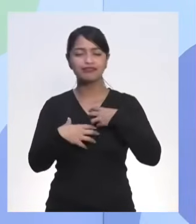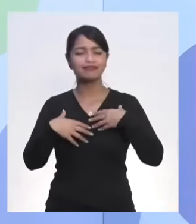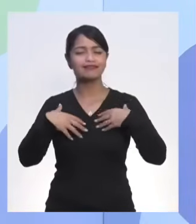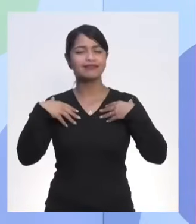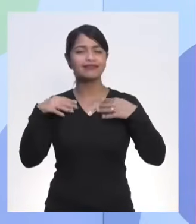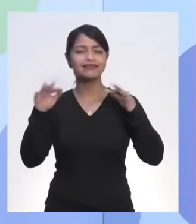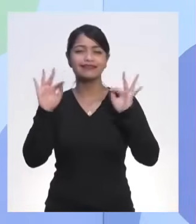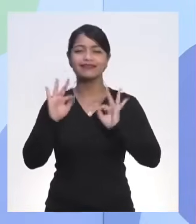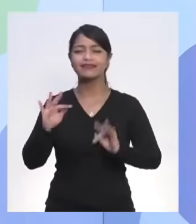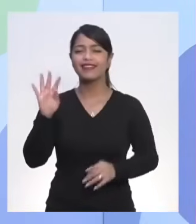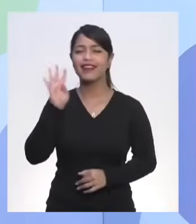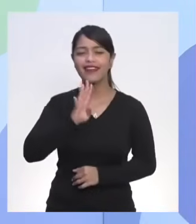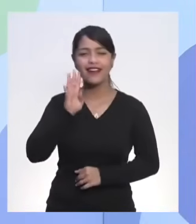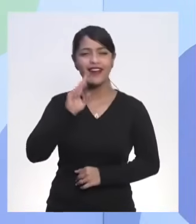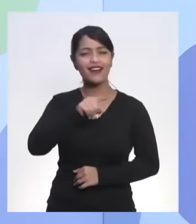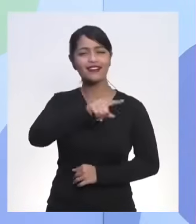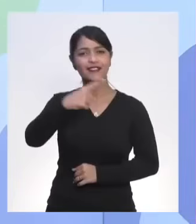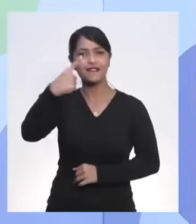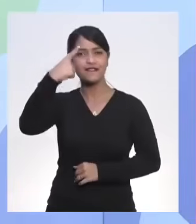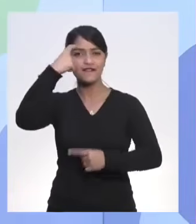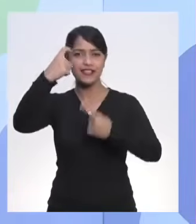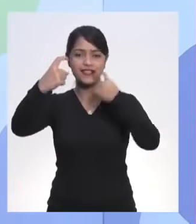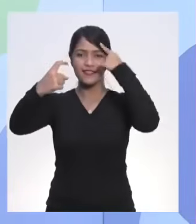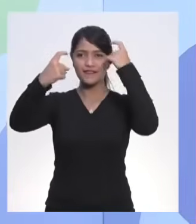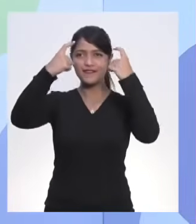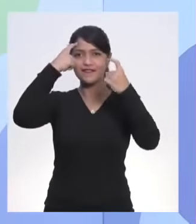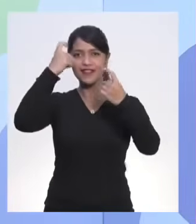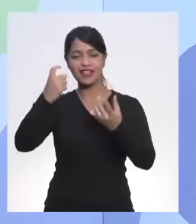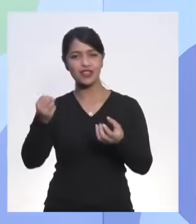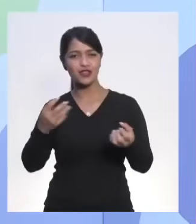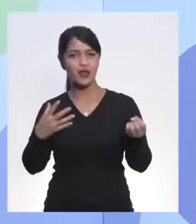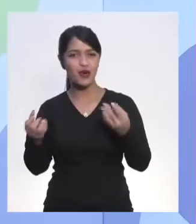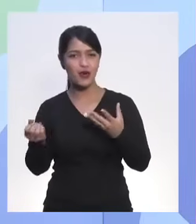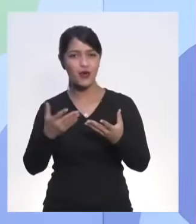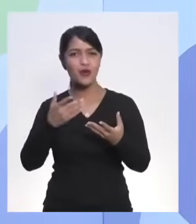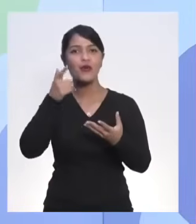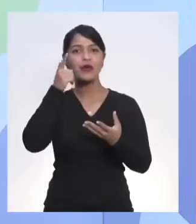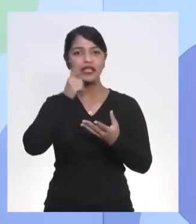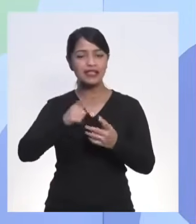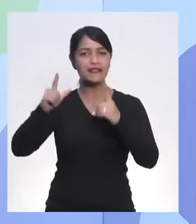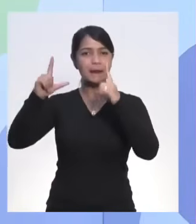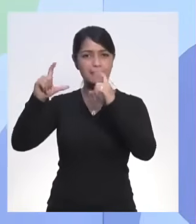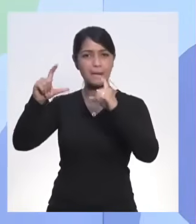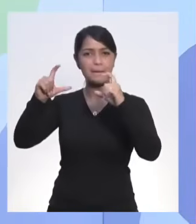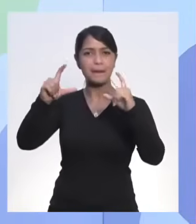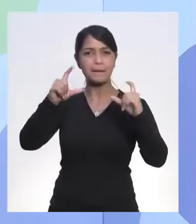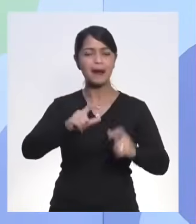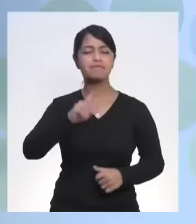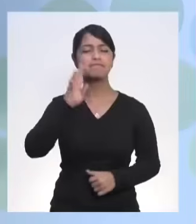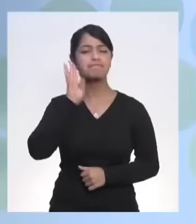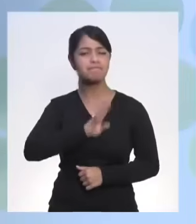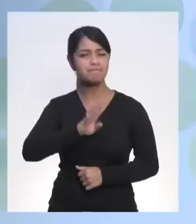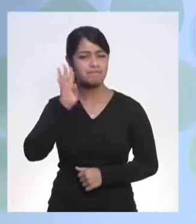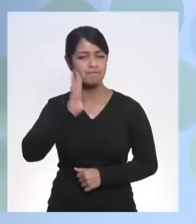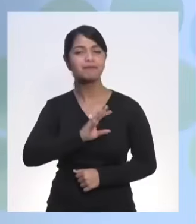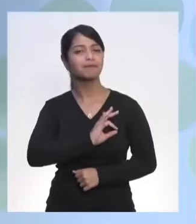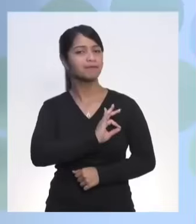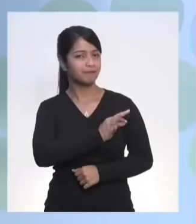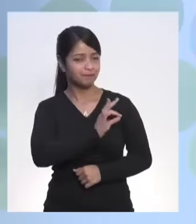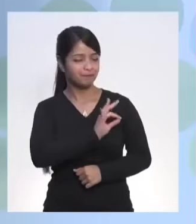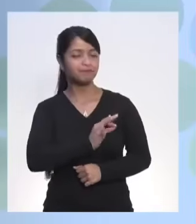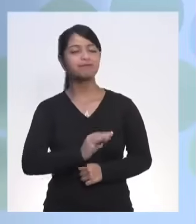a criatividade de vocês e encontrar formas de registrar a missão, né? Isso mesmo. Ontem eu